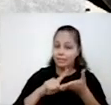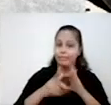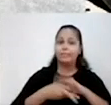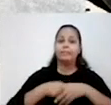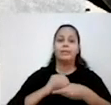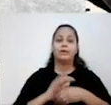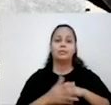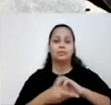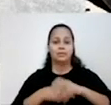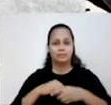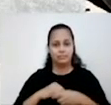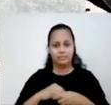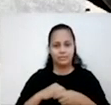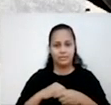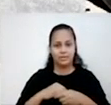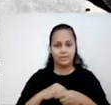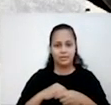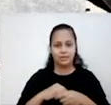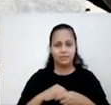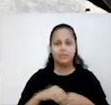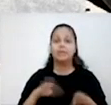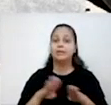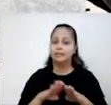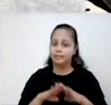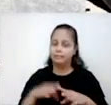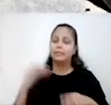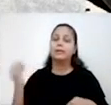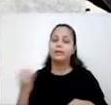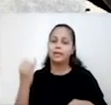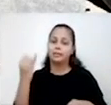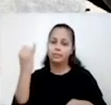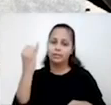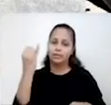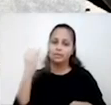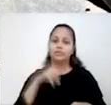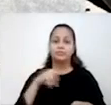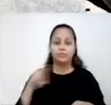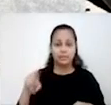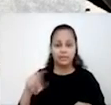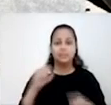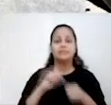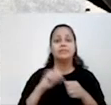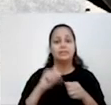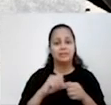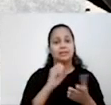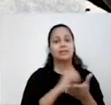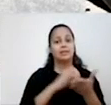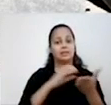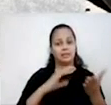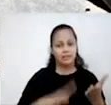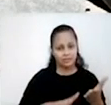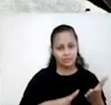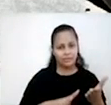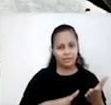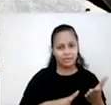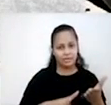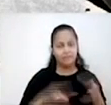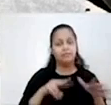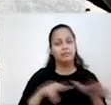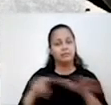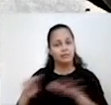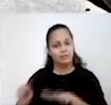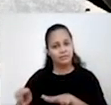mãos. E também gostaria de reforçar a importância de vocês fazerem as